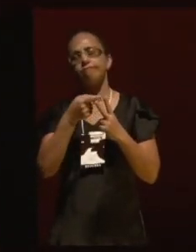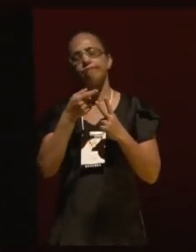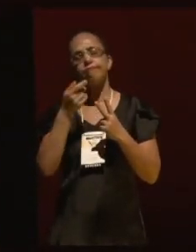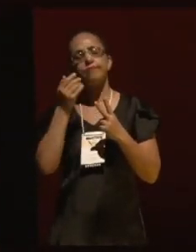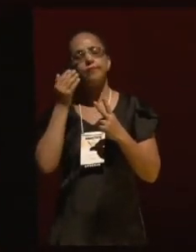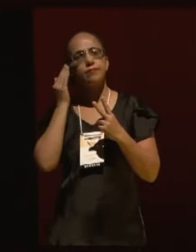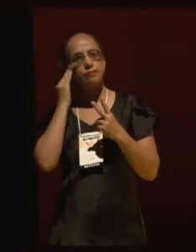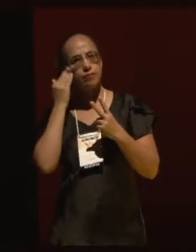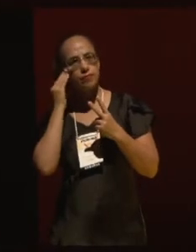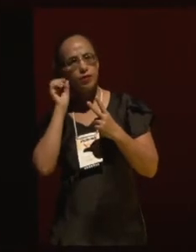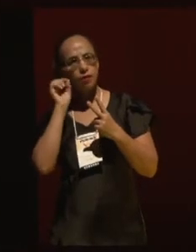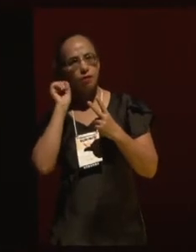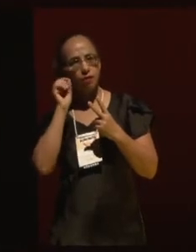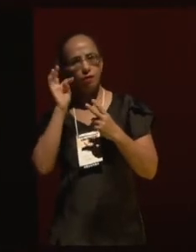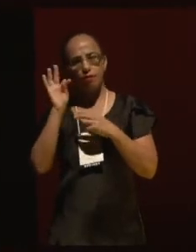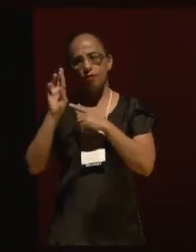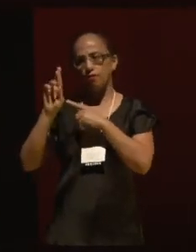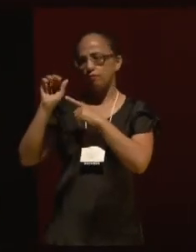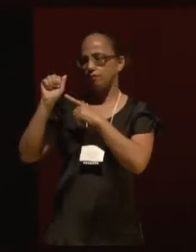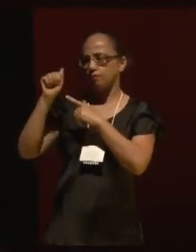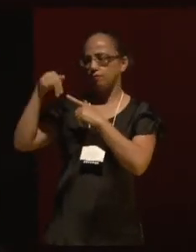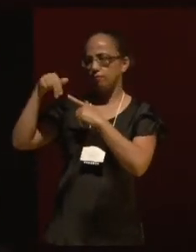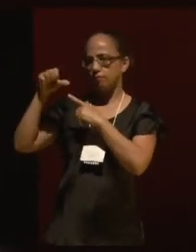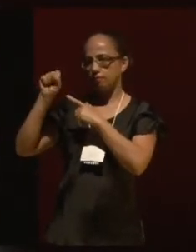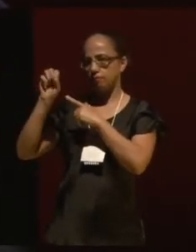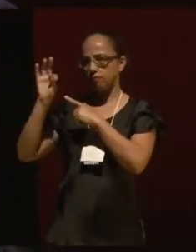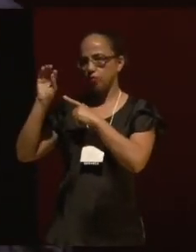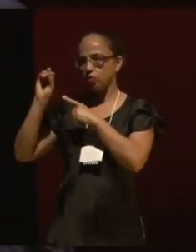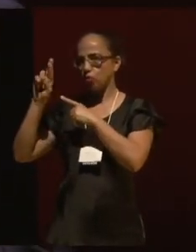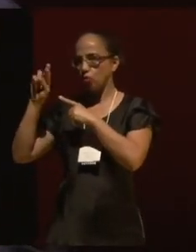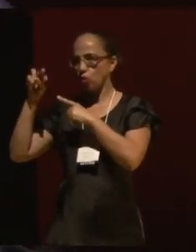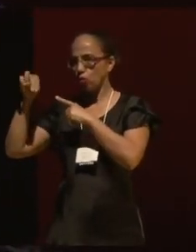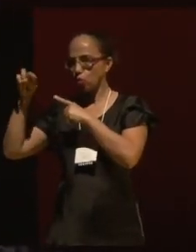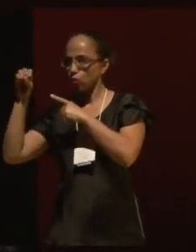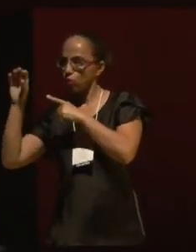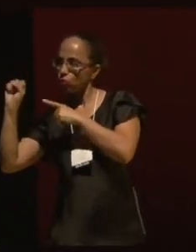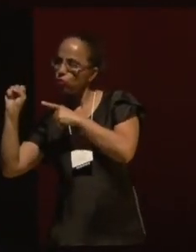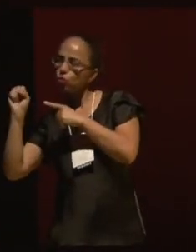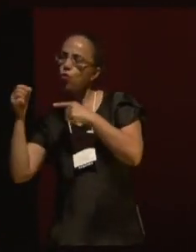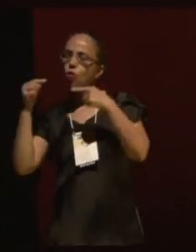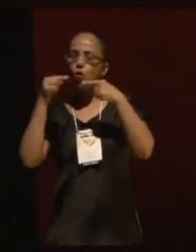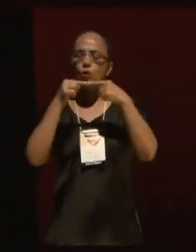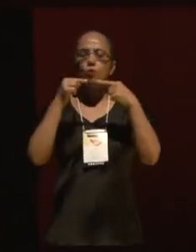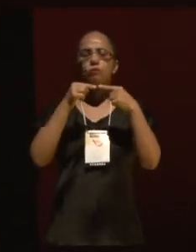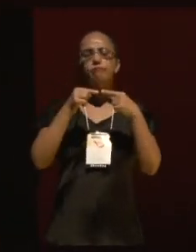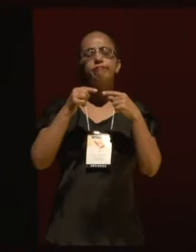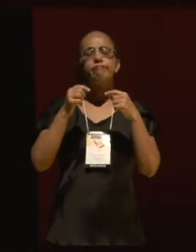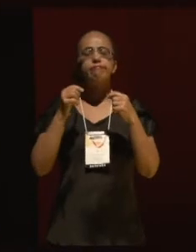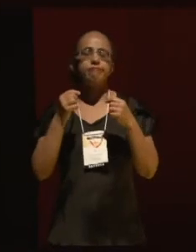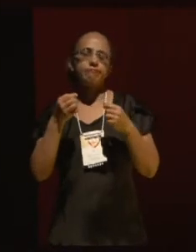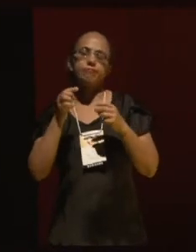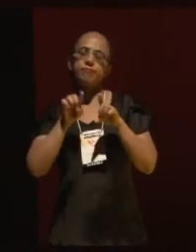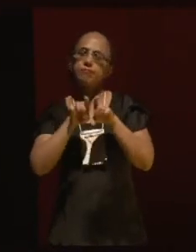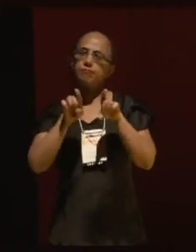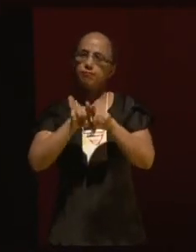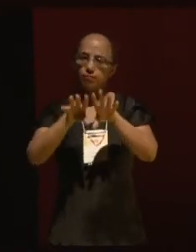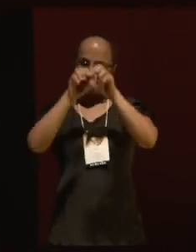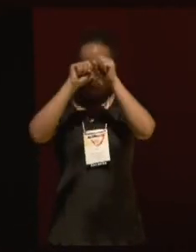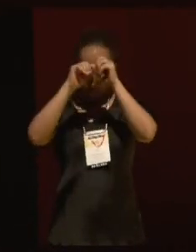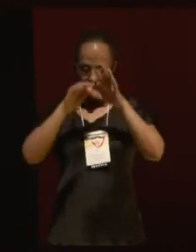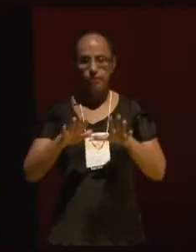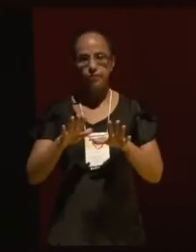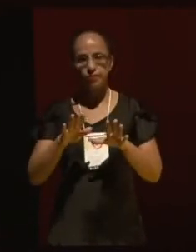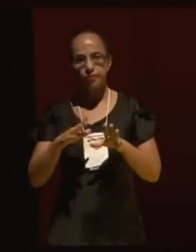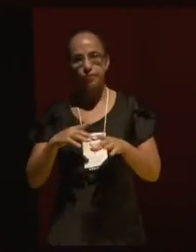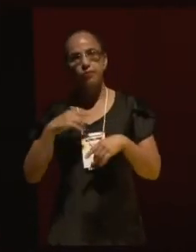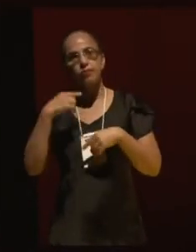os transtornos em concordância com a doutrina espírita. E, à sua vez,